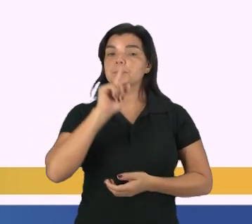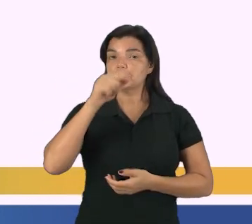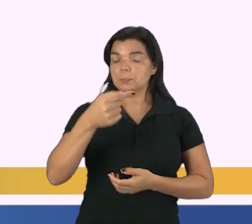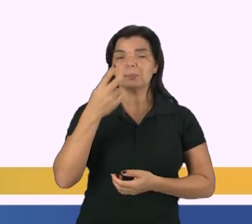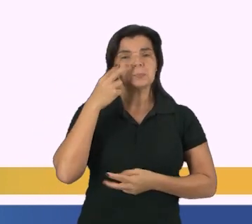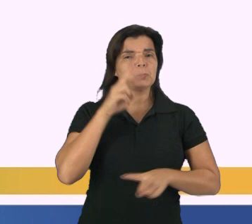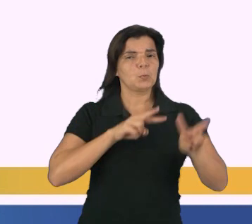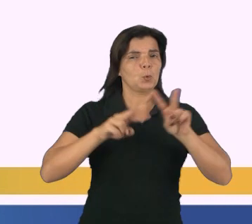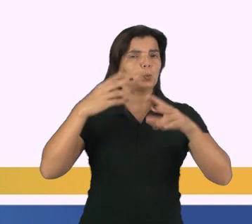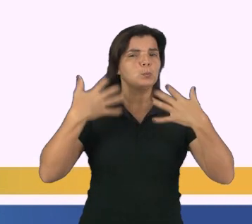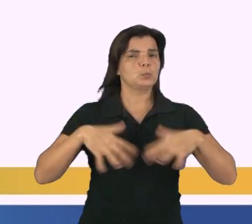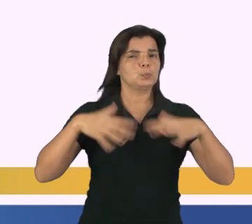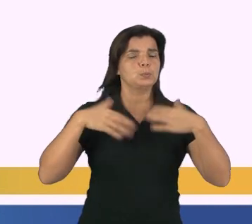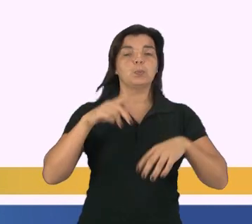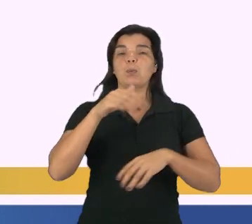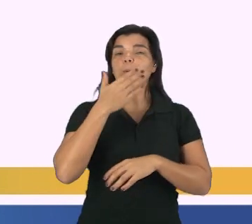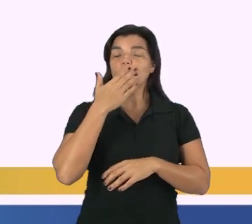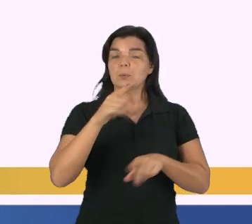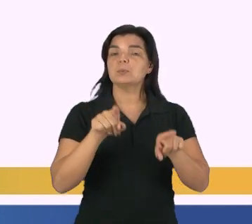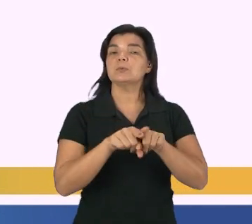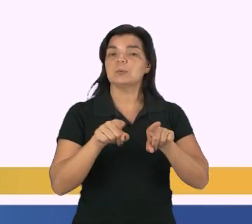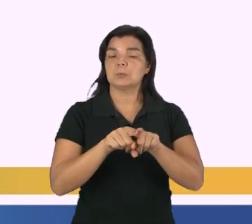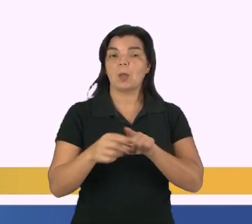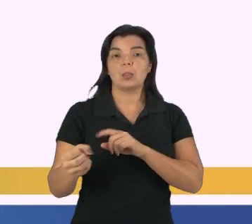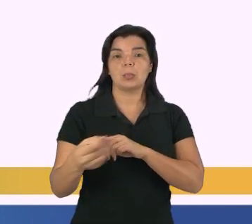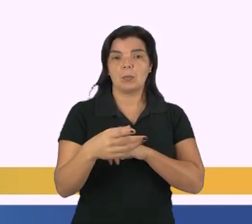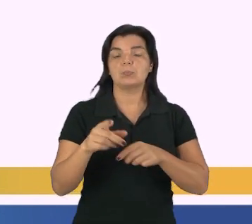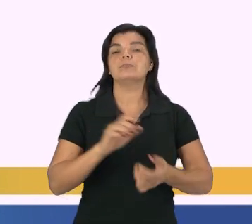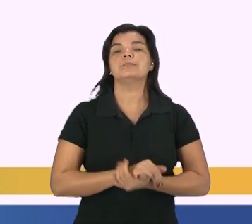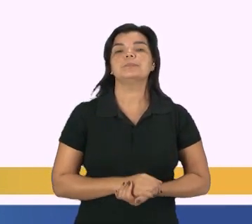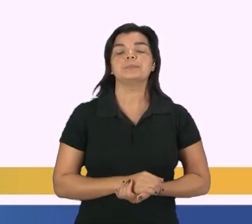poluição visual é um tipo de poluição moderna,